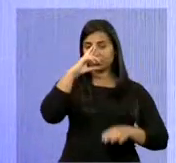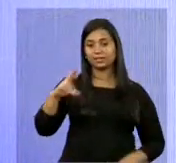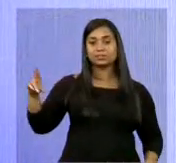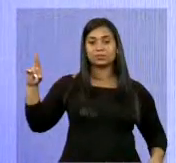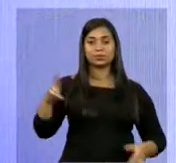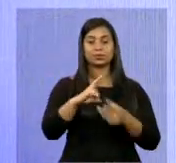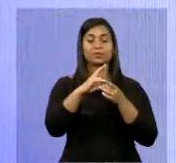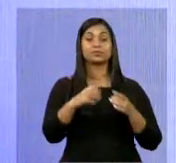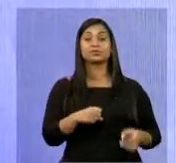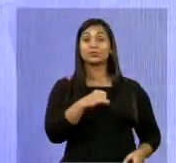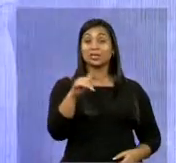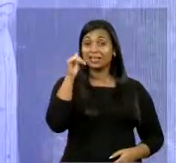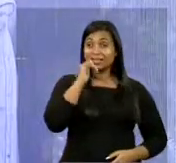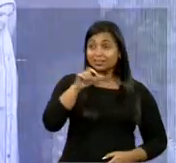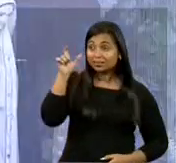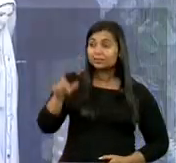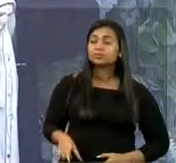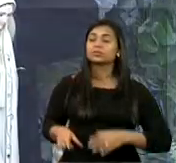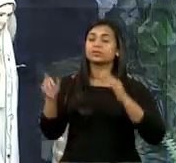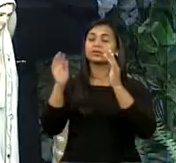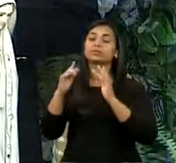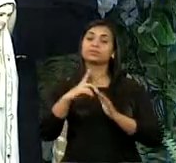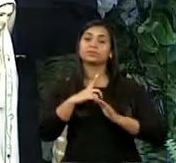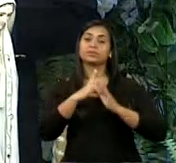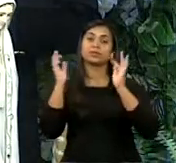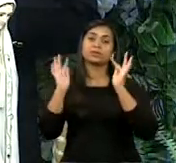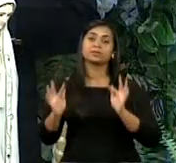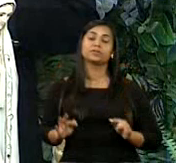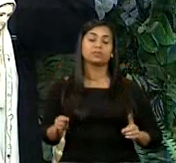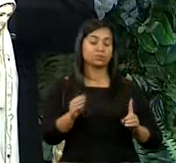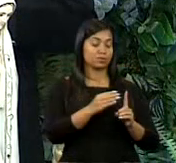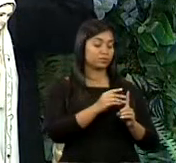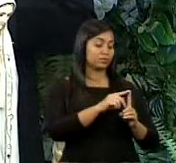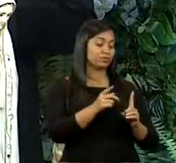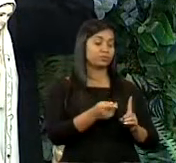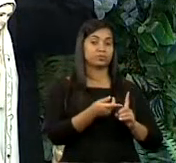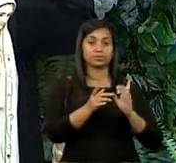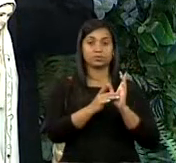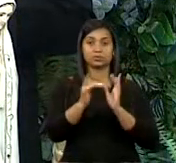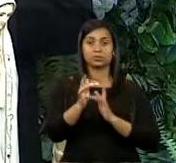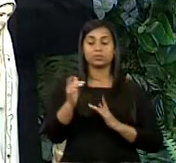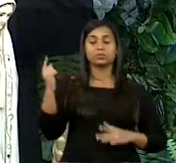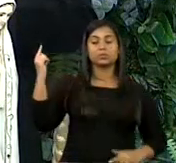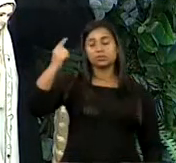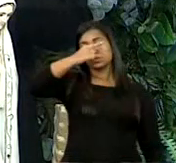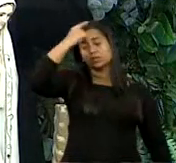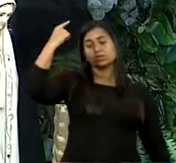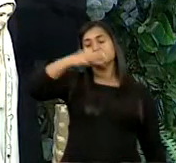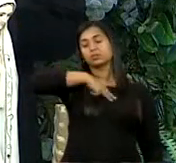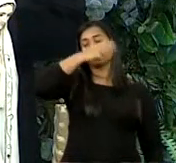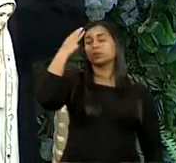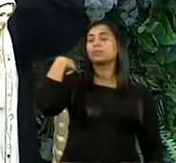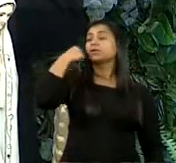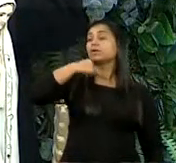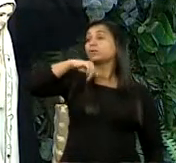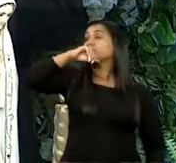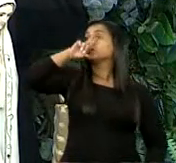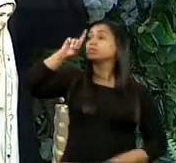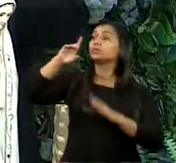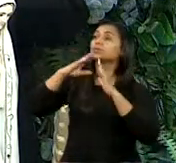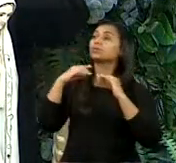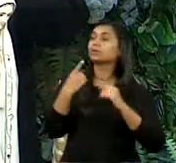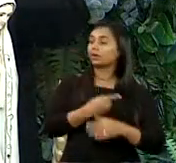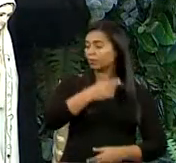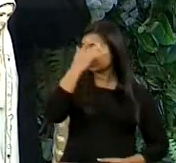de graça, o Senhor é convosco. Bendita sois vós entre as mulheres e bendito é o fruto do vosso ventre, Jesus. Santa Maria, Mãe